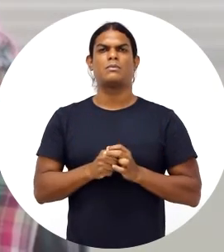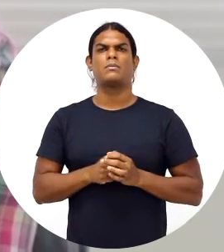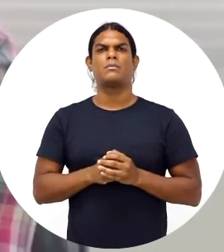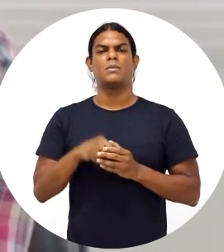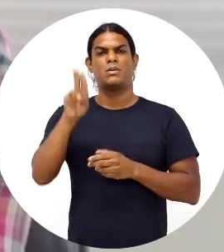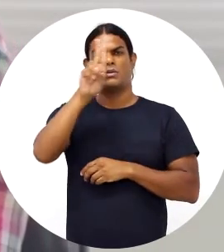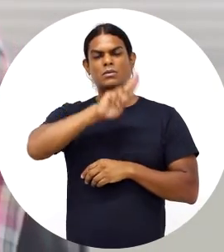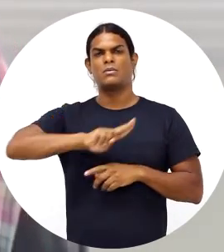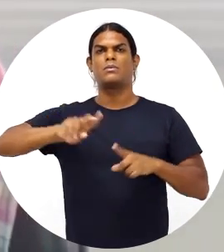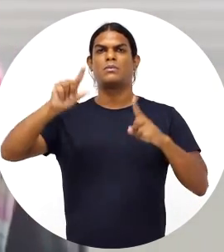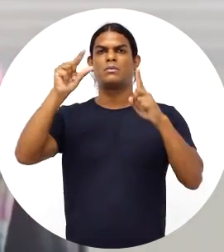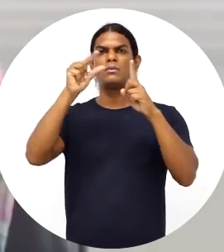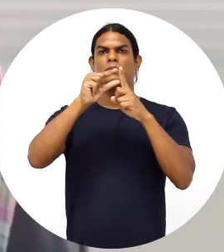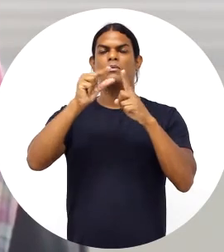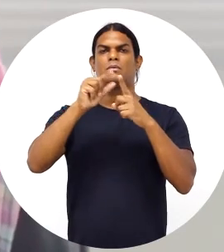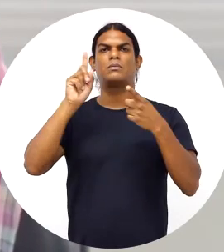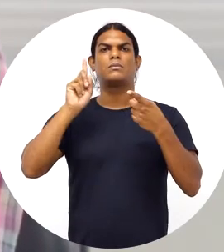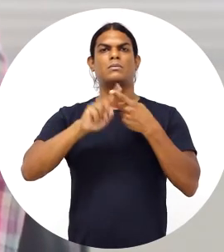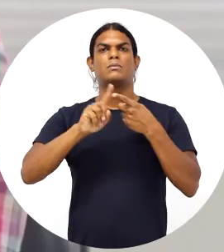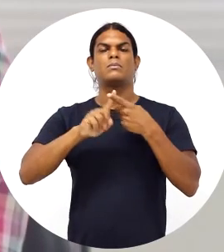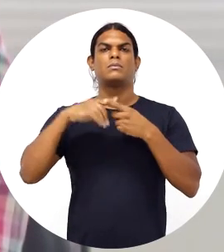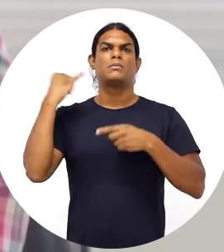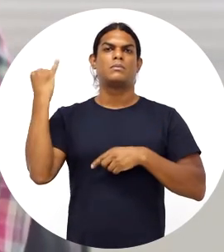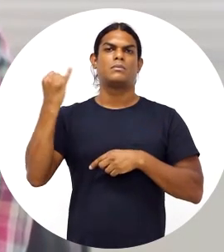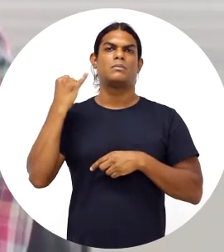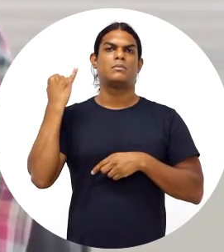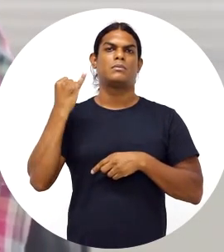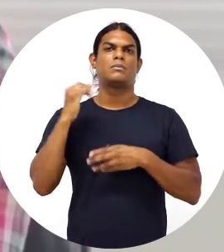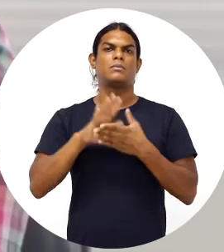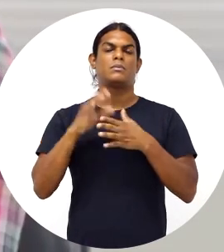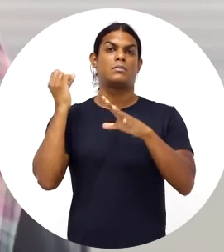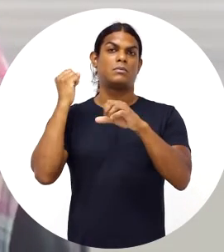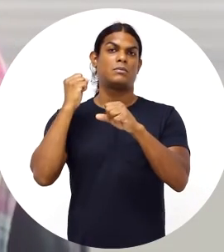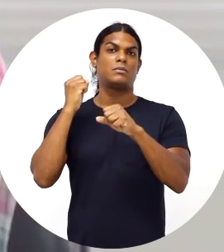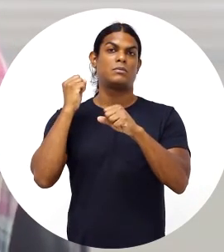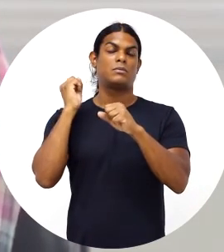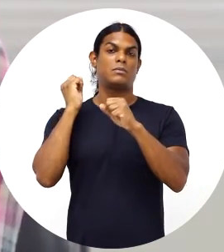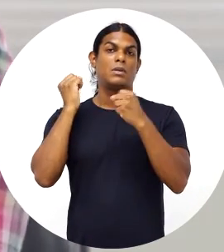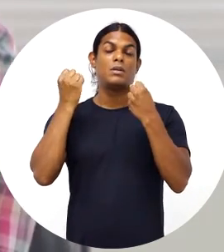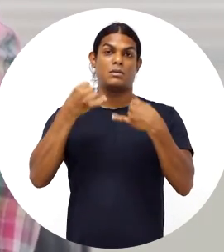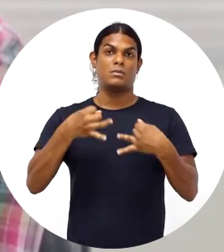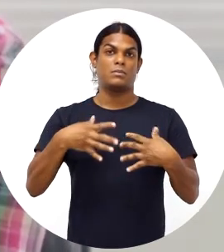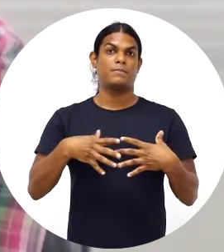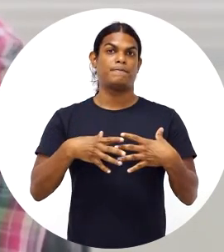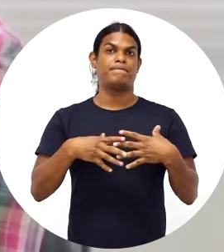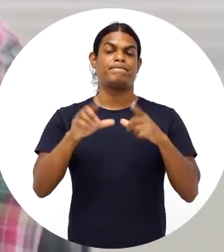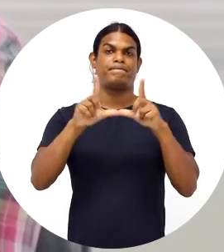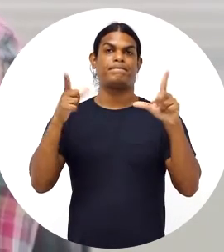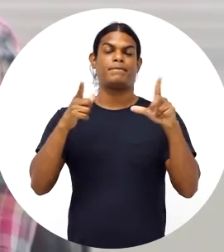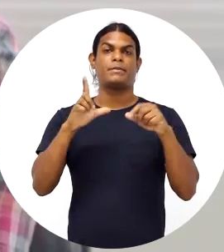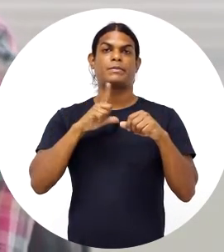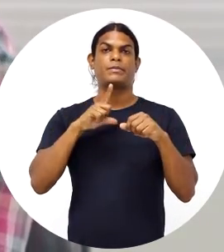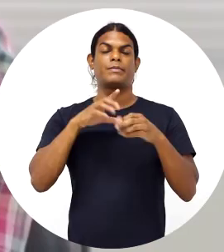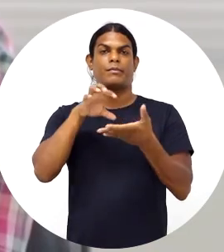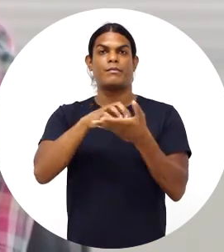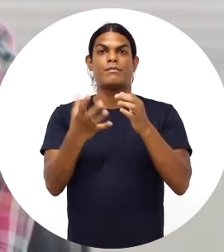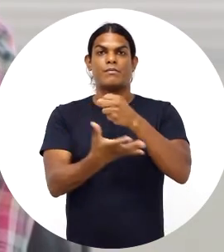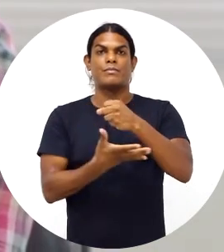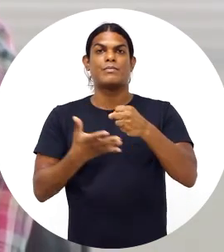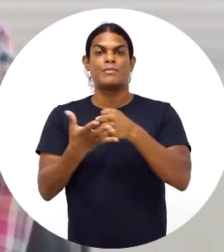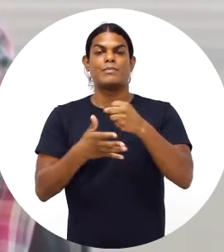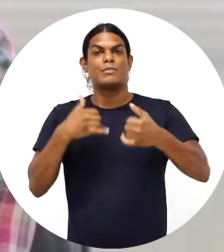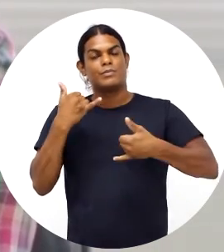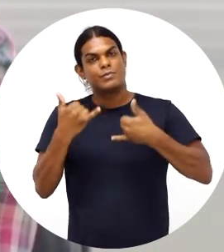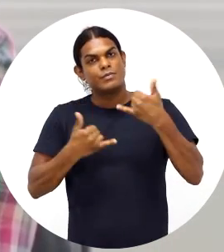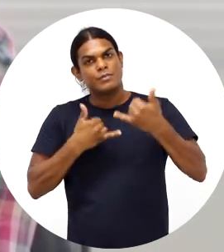palavra. Também destacamos que a literatura tem as suas funções básicas de divertir, expressar